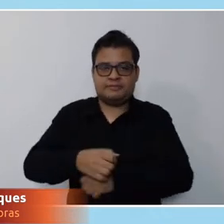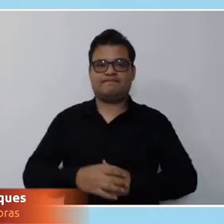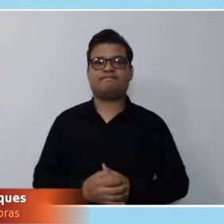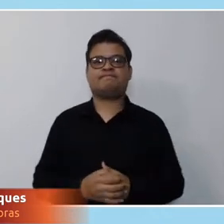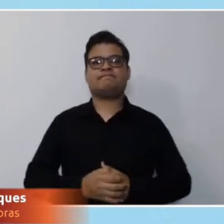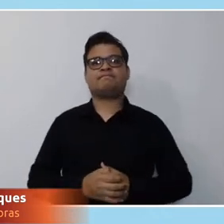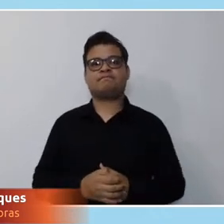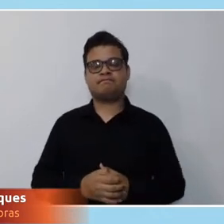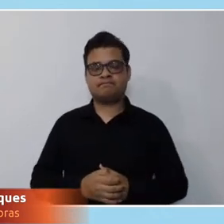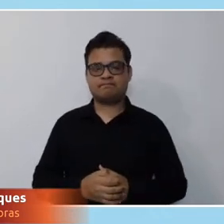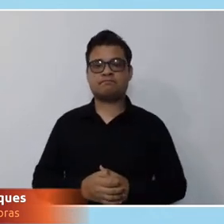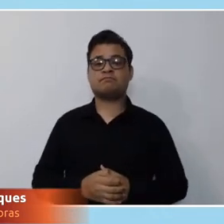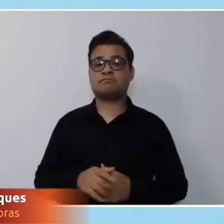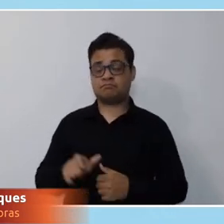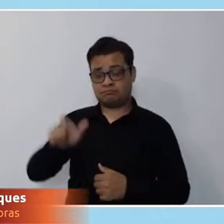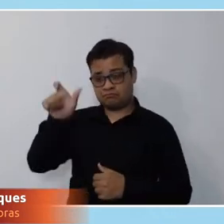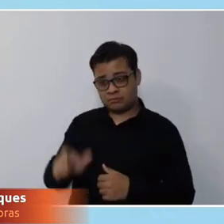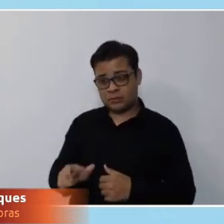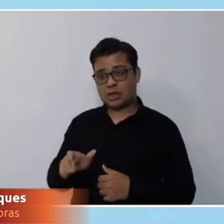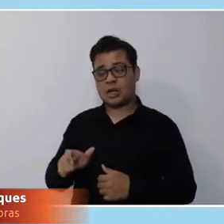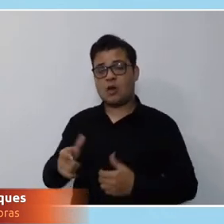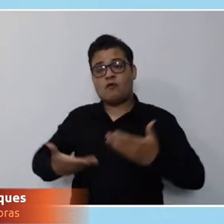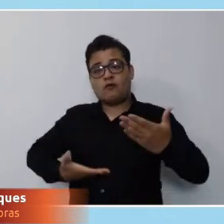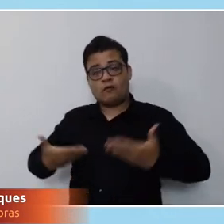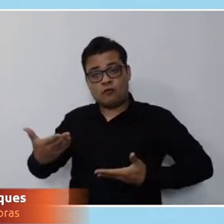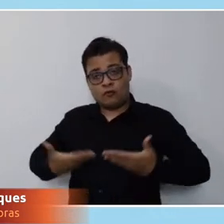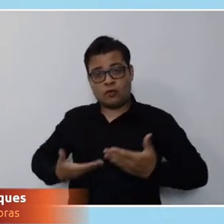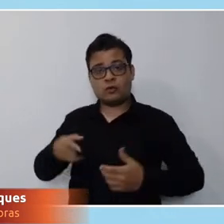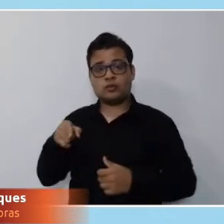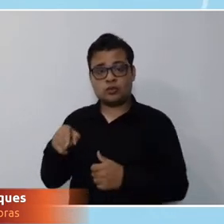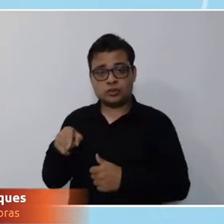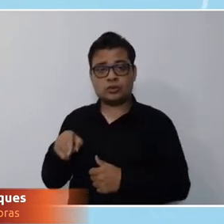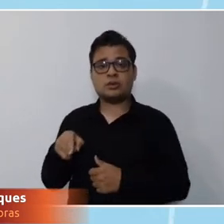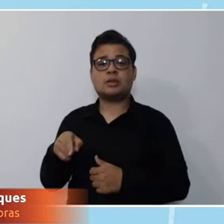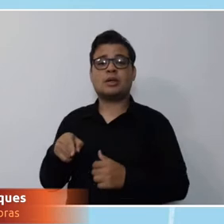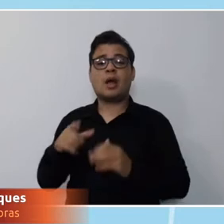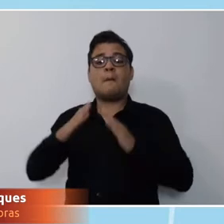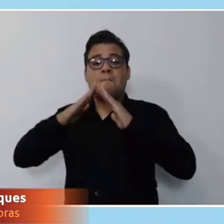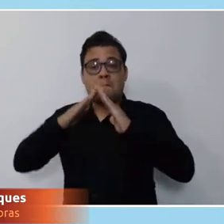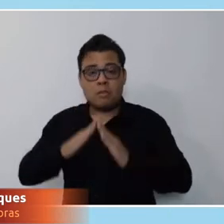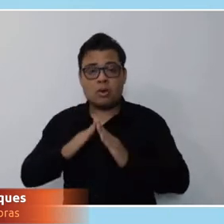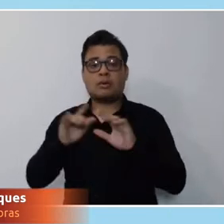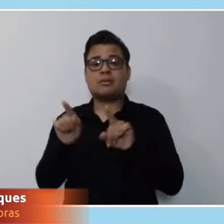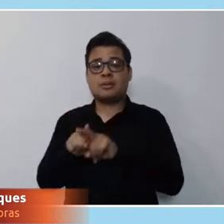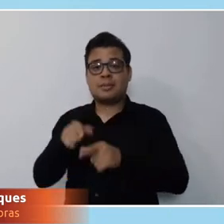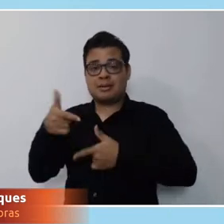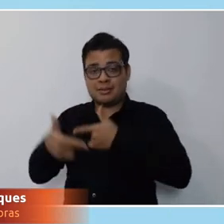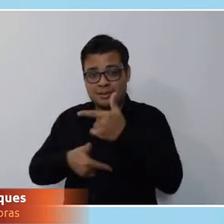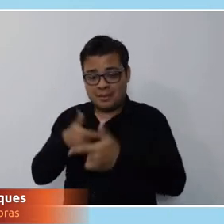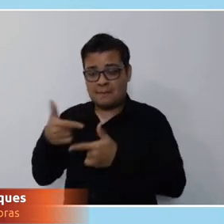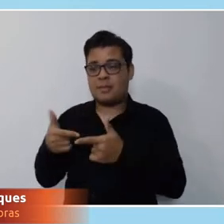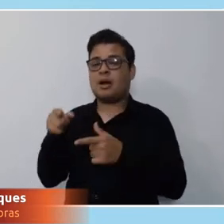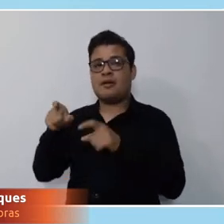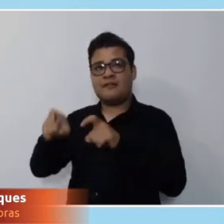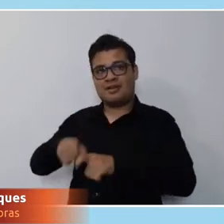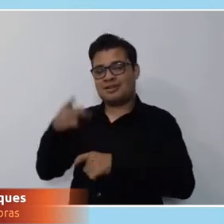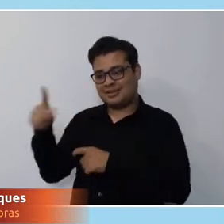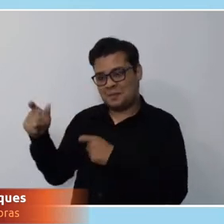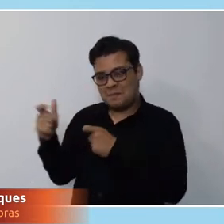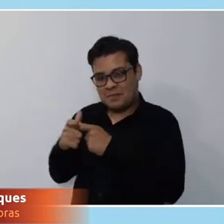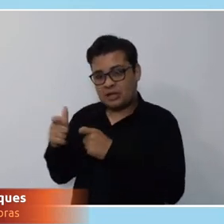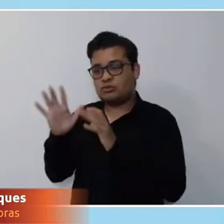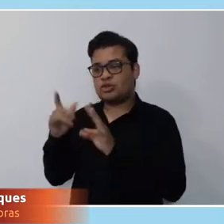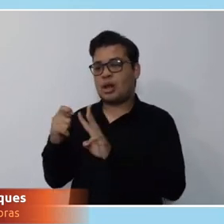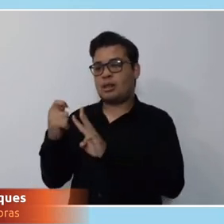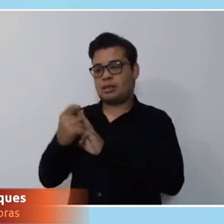O trabalhador que aparece nesse vídeo mora e trabalha na fazenda do médico há 3 meses. Depois de ser